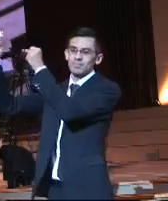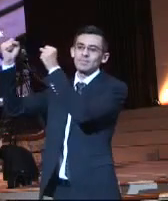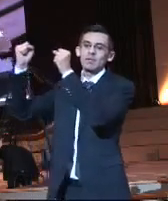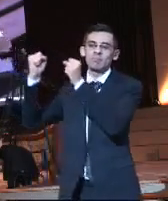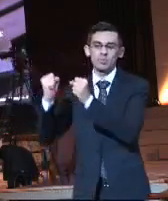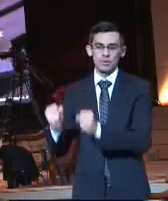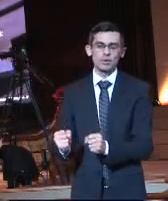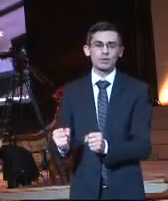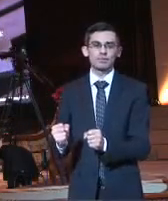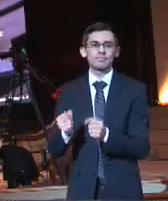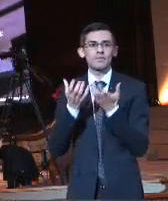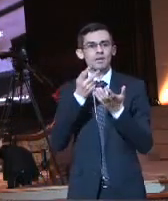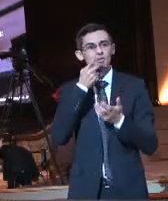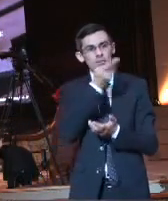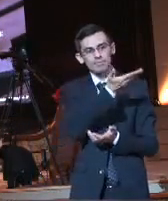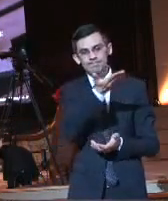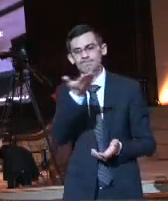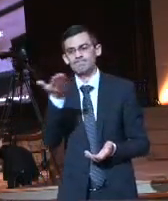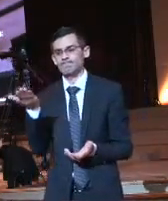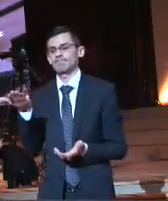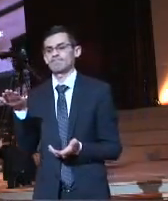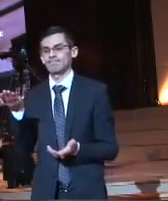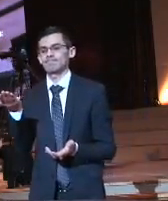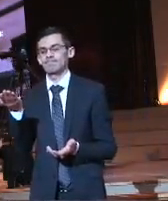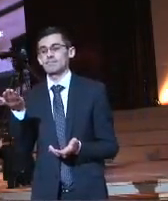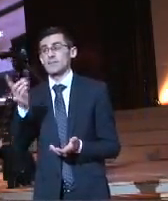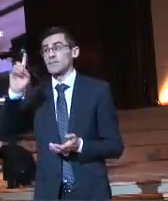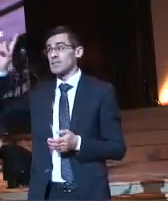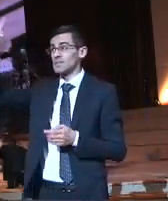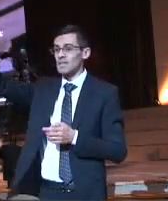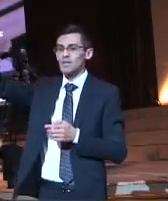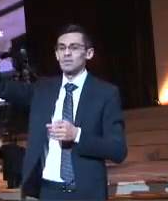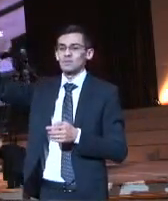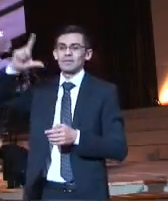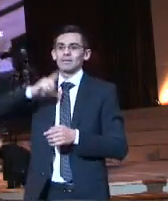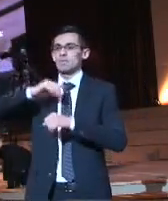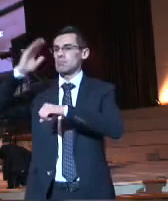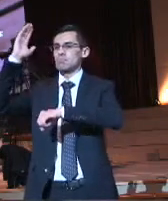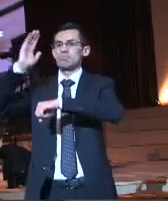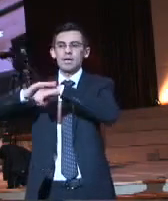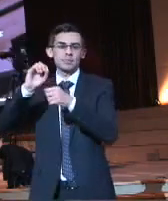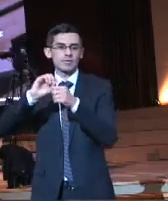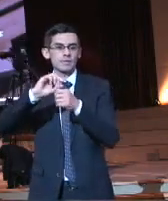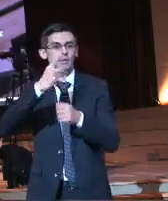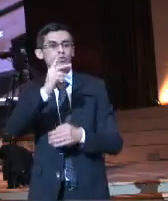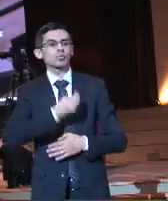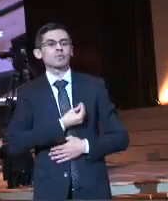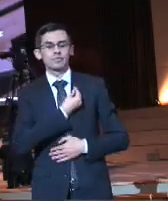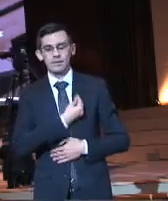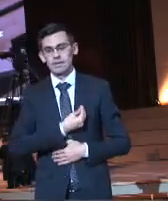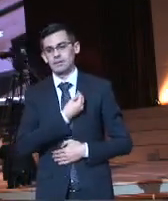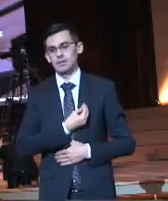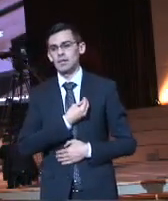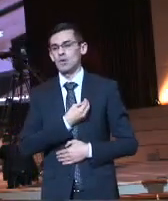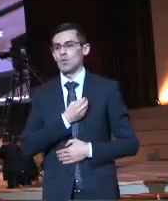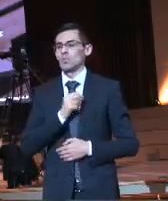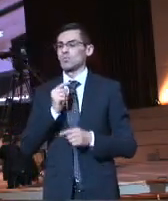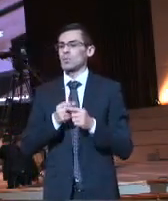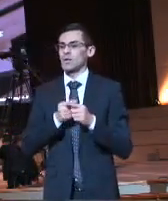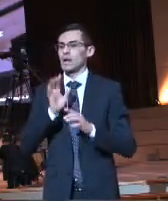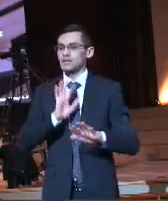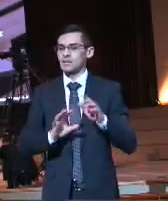Eu quero dizer para você que Deus tem muito mais para fazer na tua vida do que simplesmente